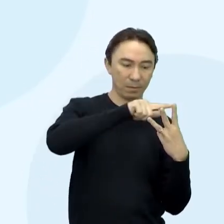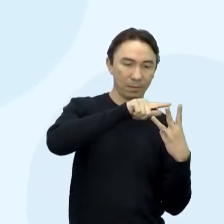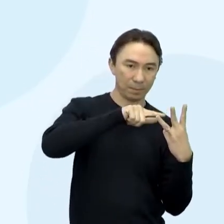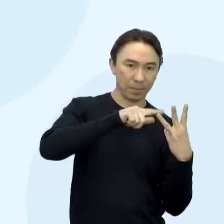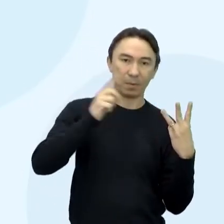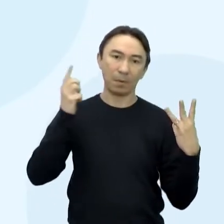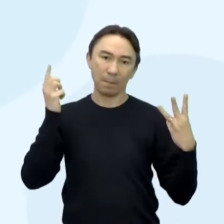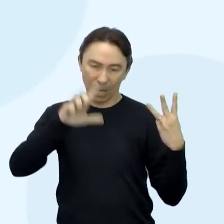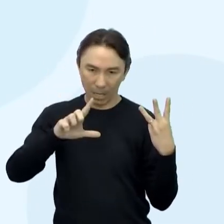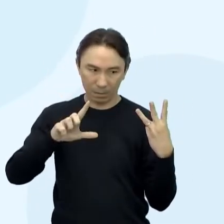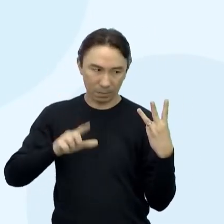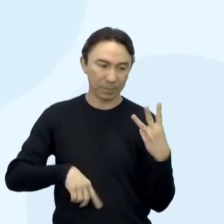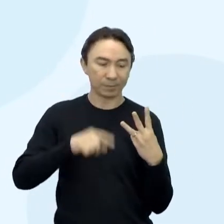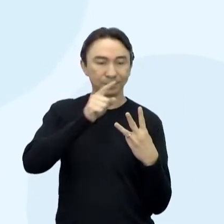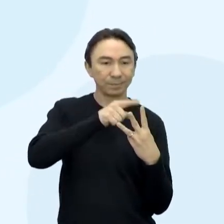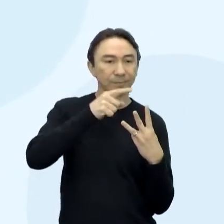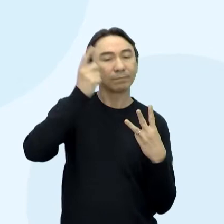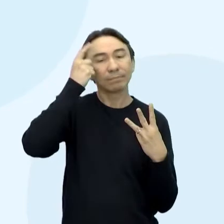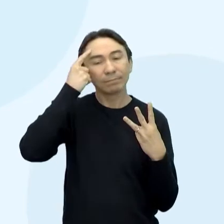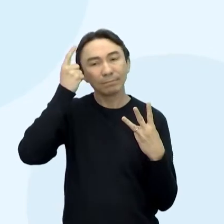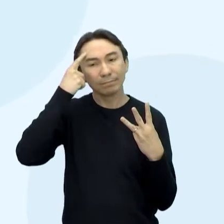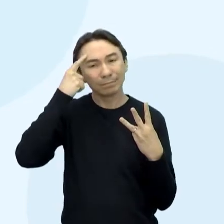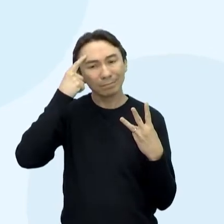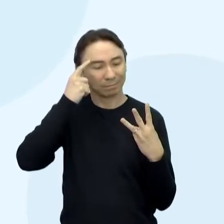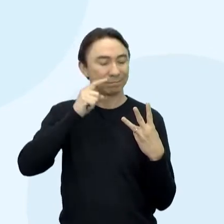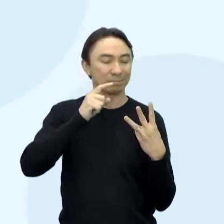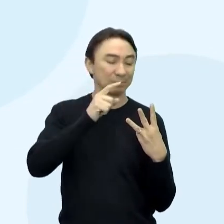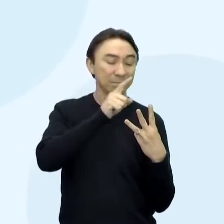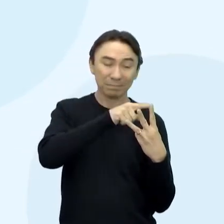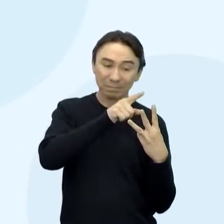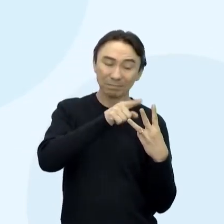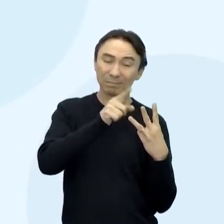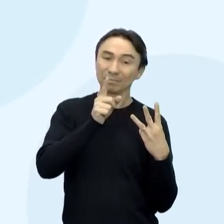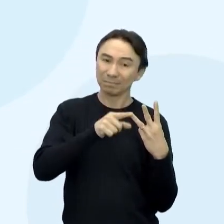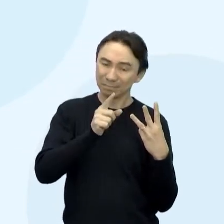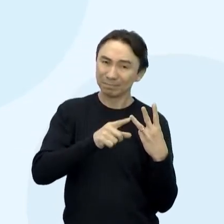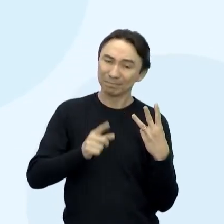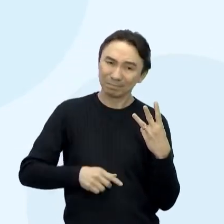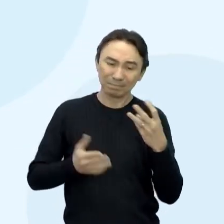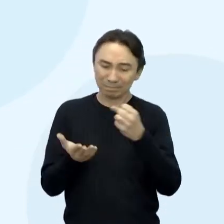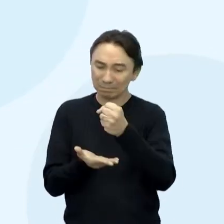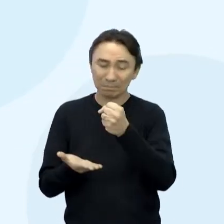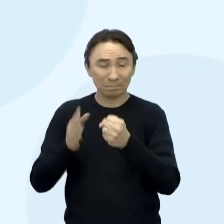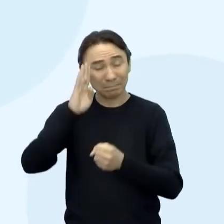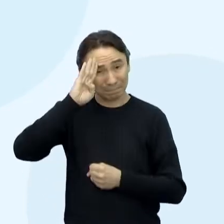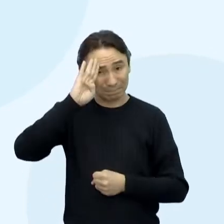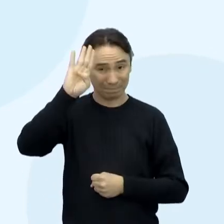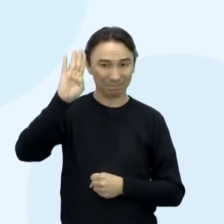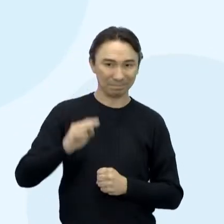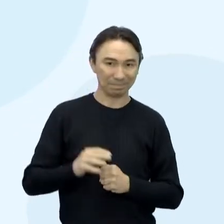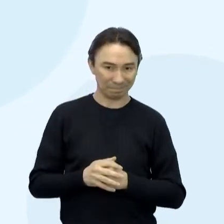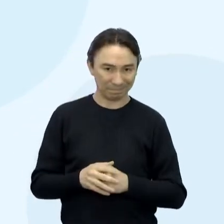3 pensamentos, 3 pontos chaves para criar uma solução.